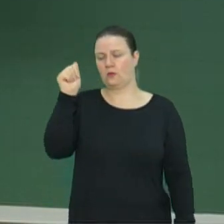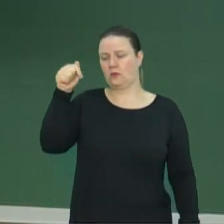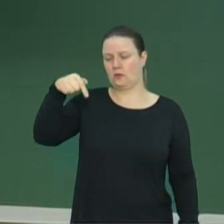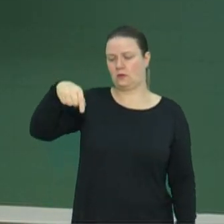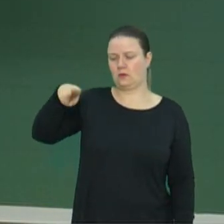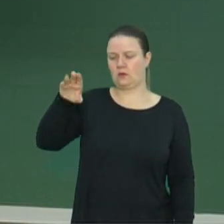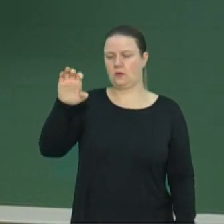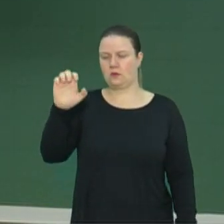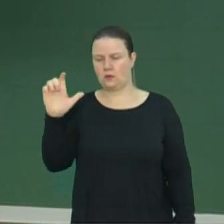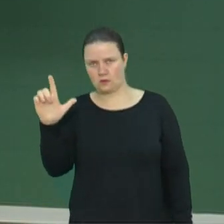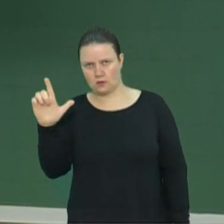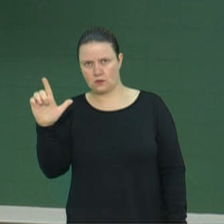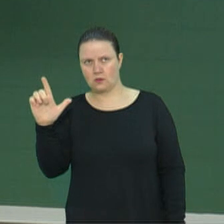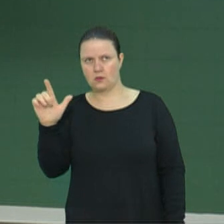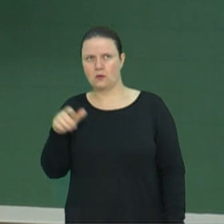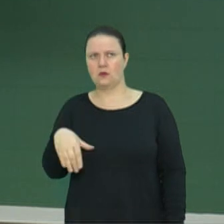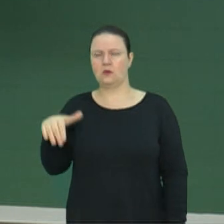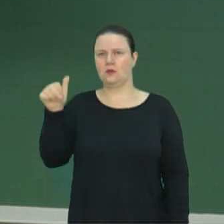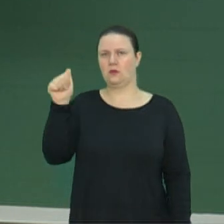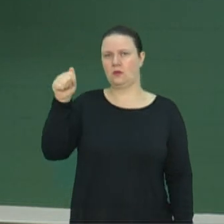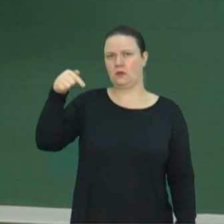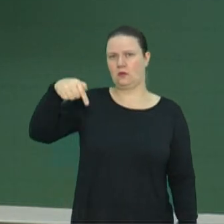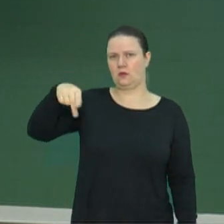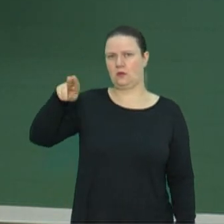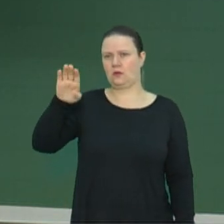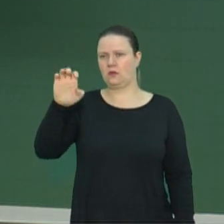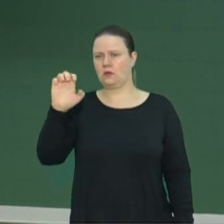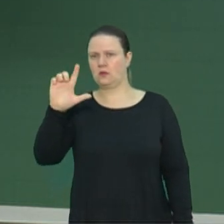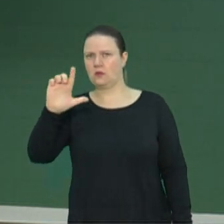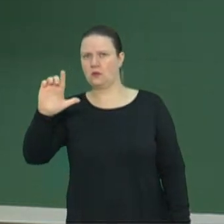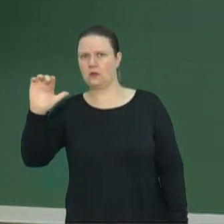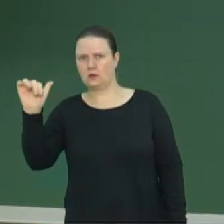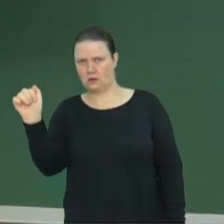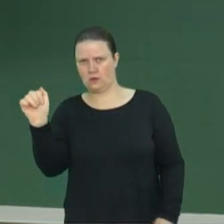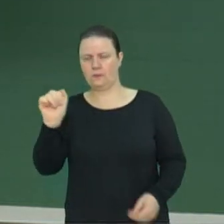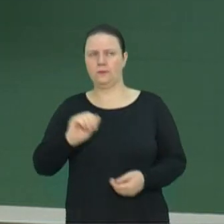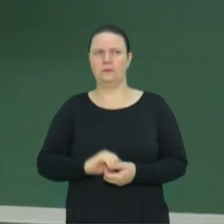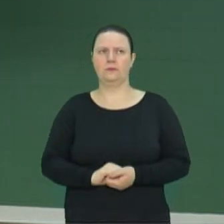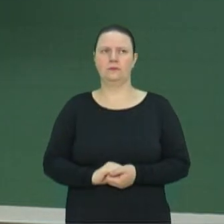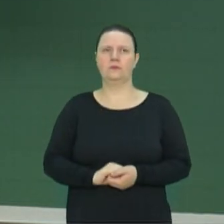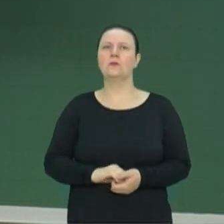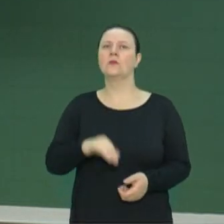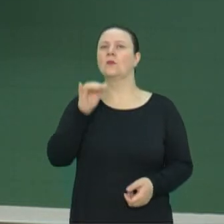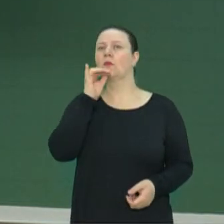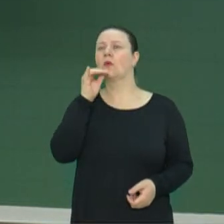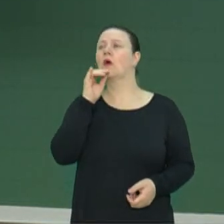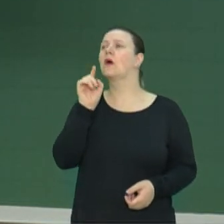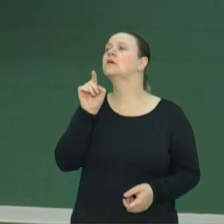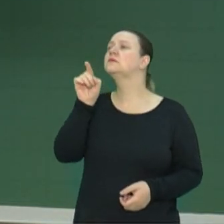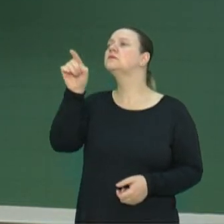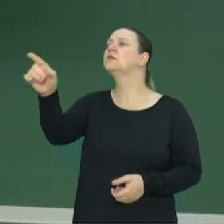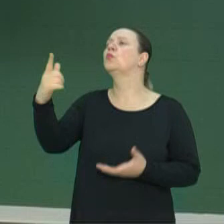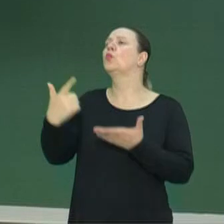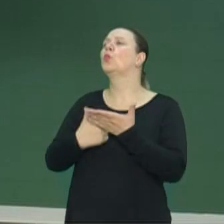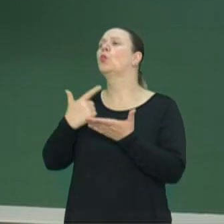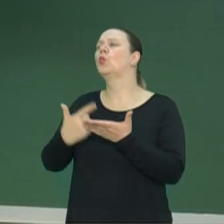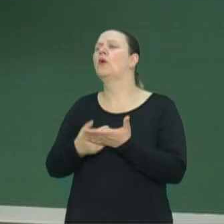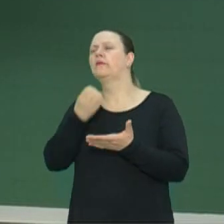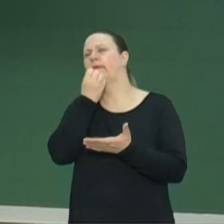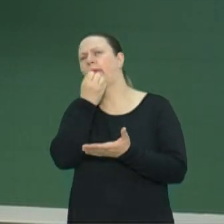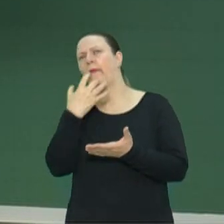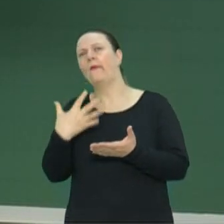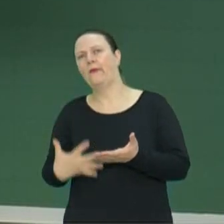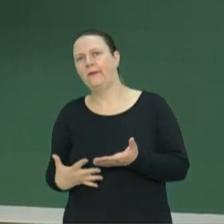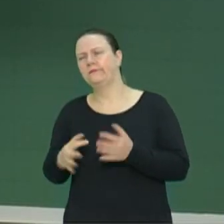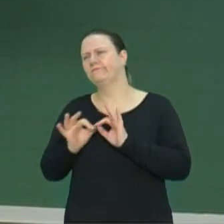aquellos, aquella, aquellas. Exemplo. Aquele livro é muito bueno. Aquele, ele